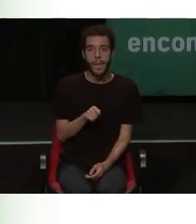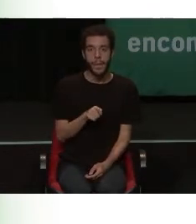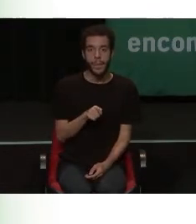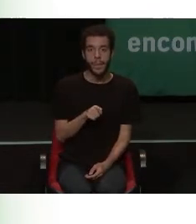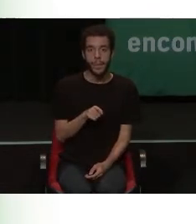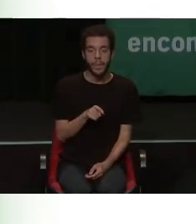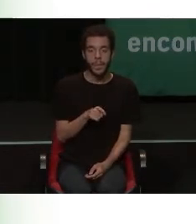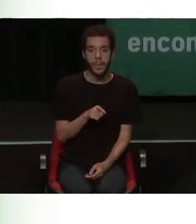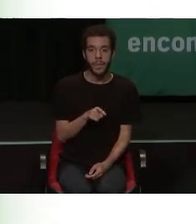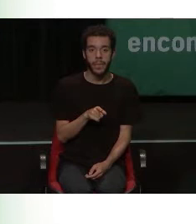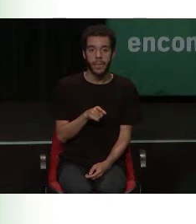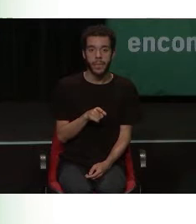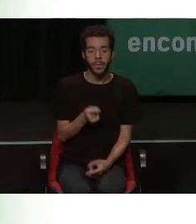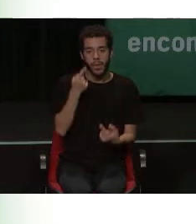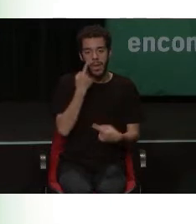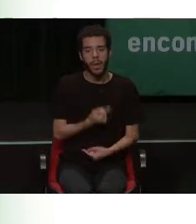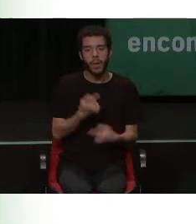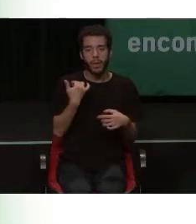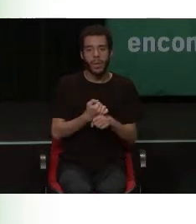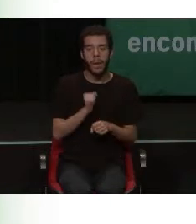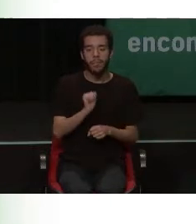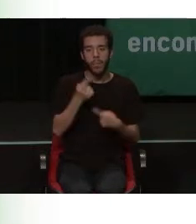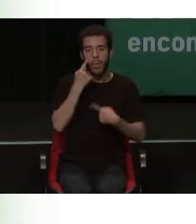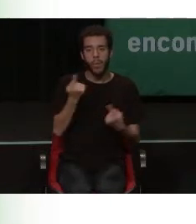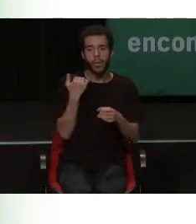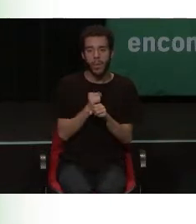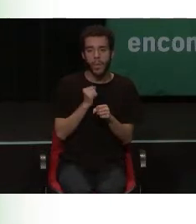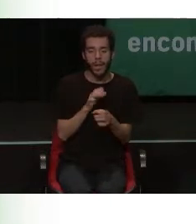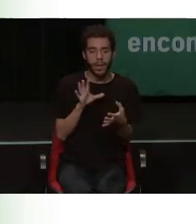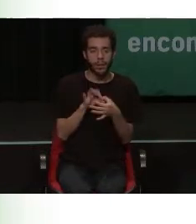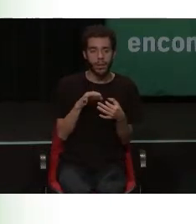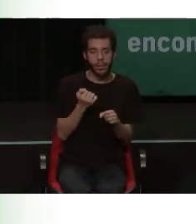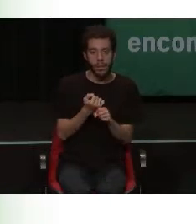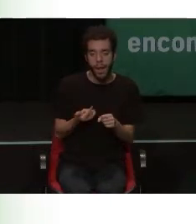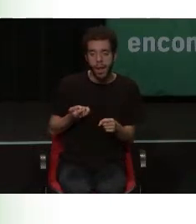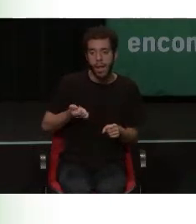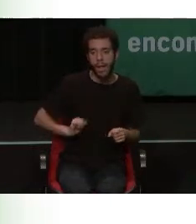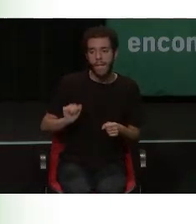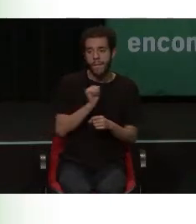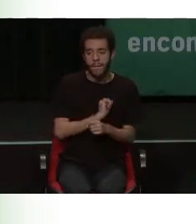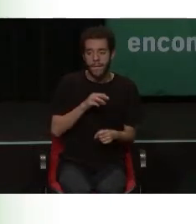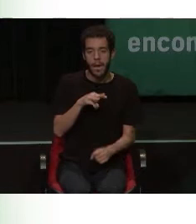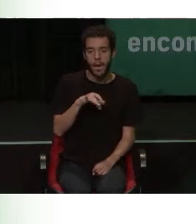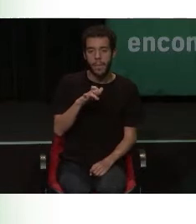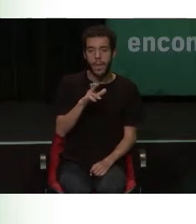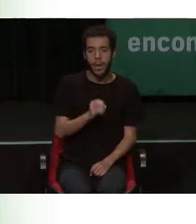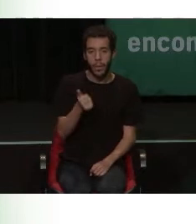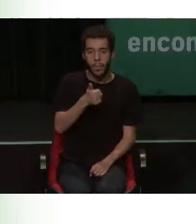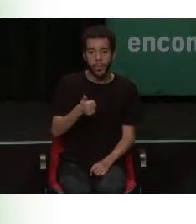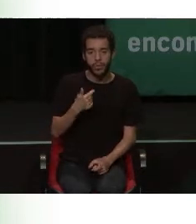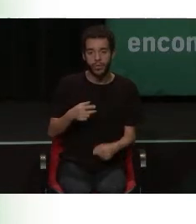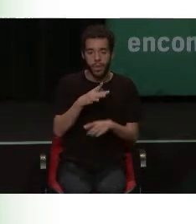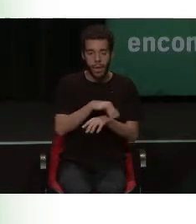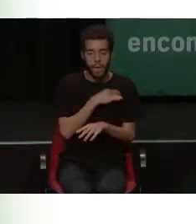bocadinho, espelhou a importância do nosso trabalho no dia-a-dia, na microbiologia clínica veterinária e bacteriologia